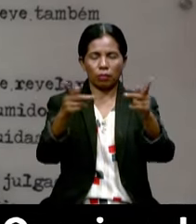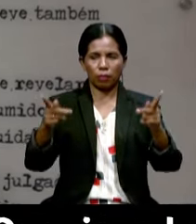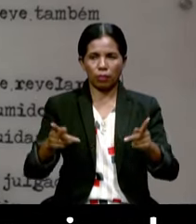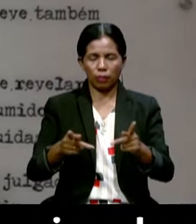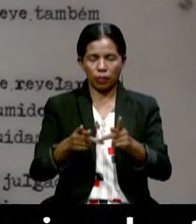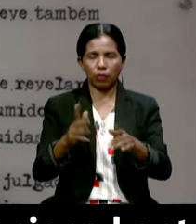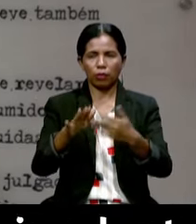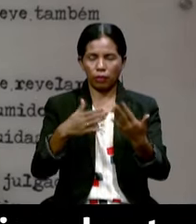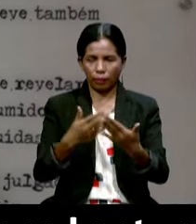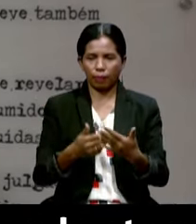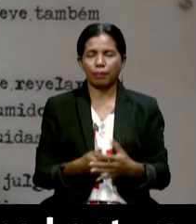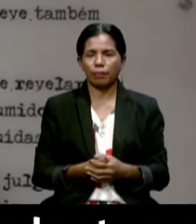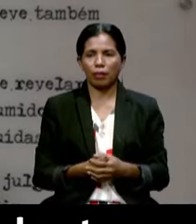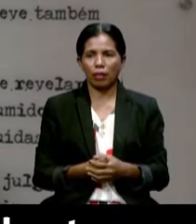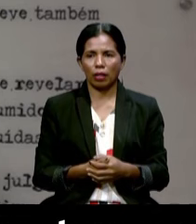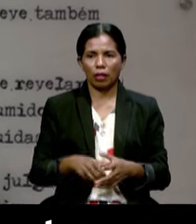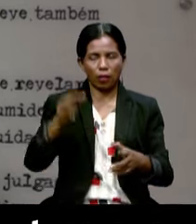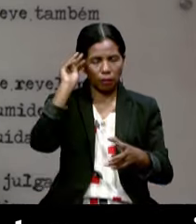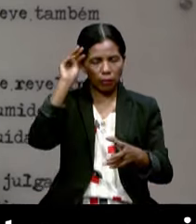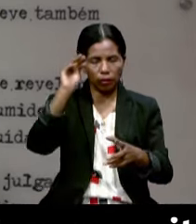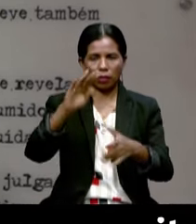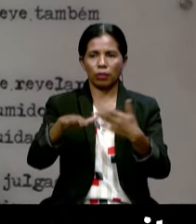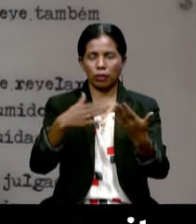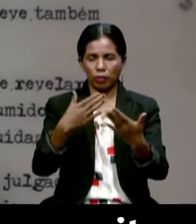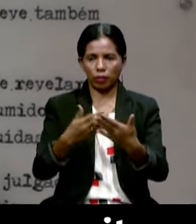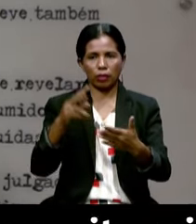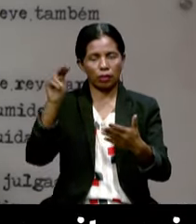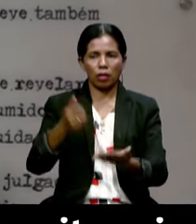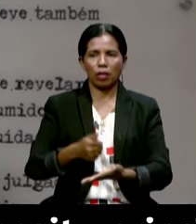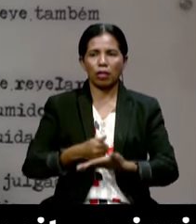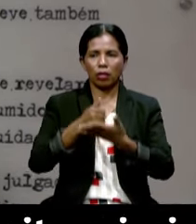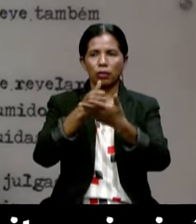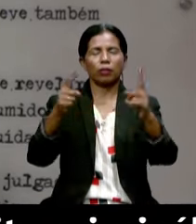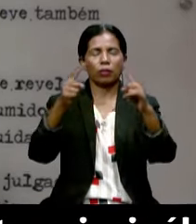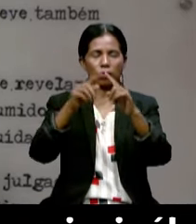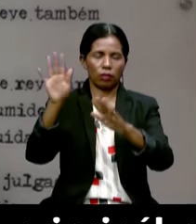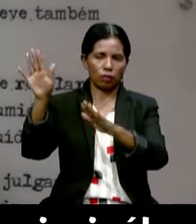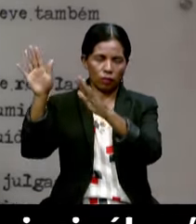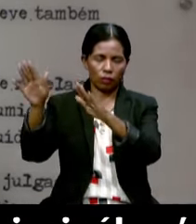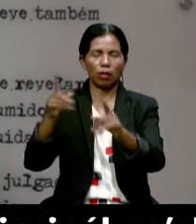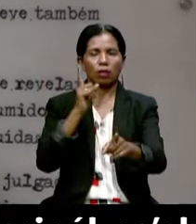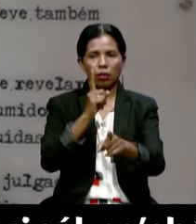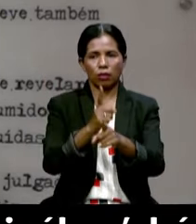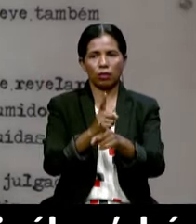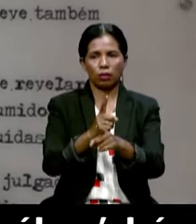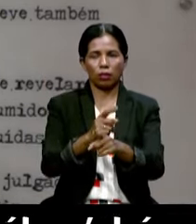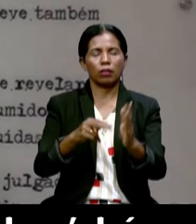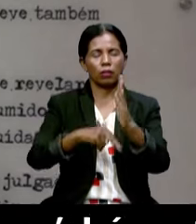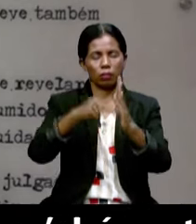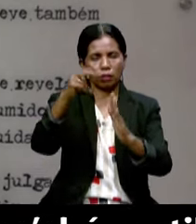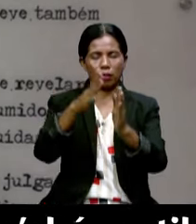posto sira. Nebe ministério nebe maka nia atendimento bato base, com certeza nia número ne